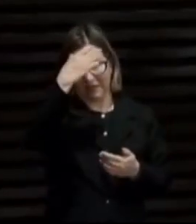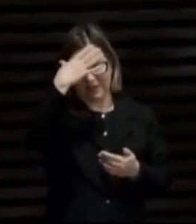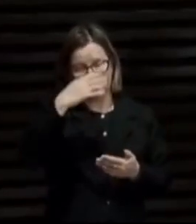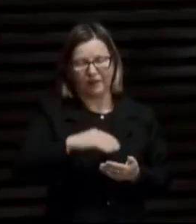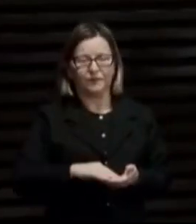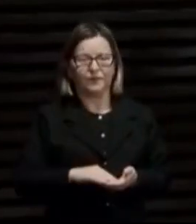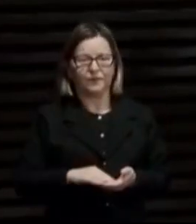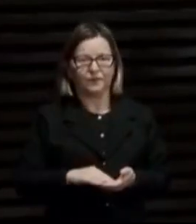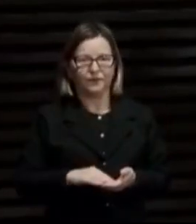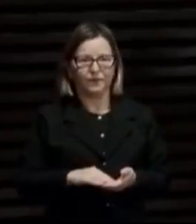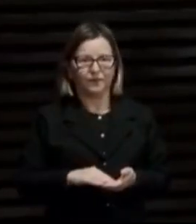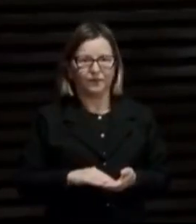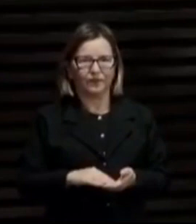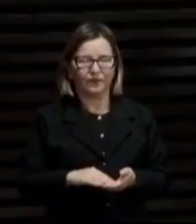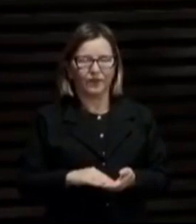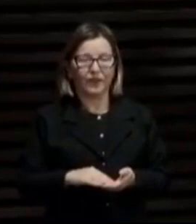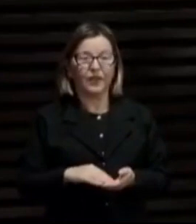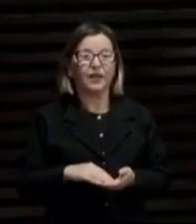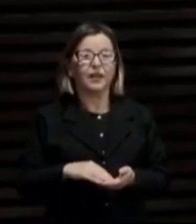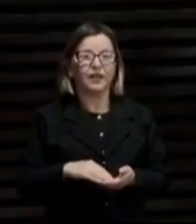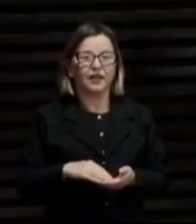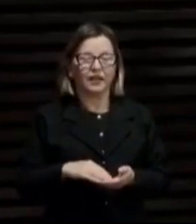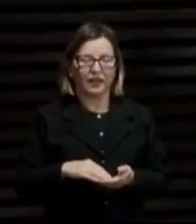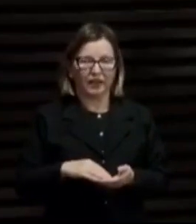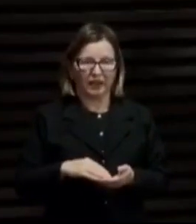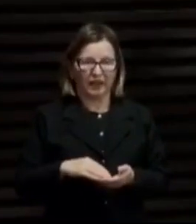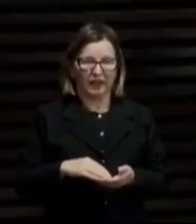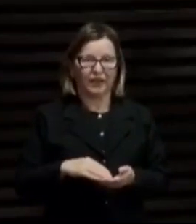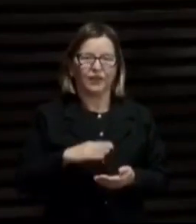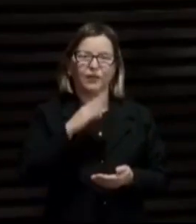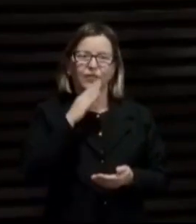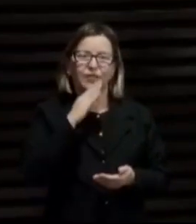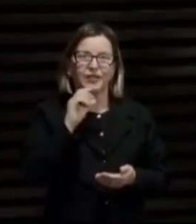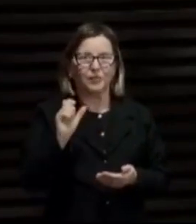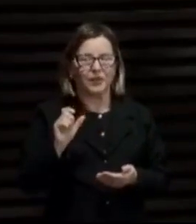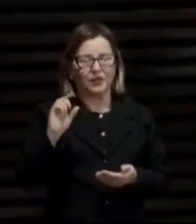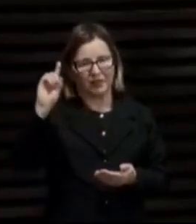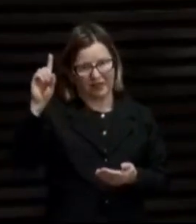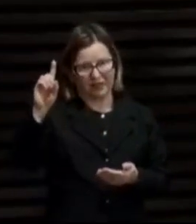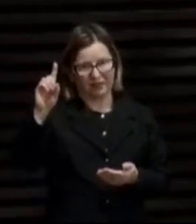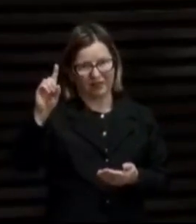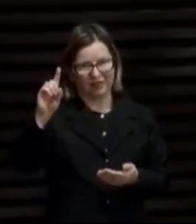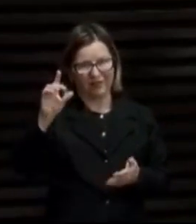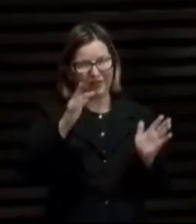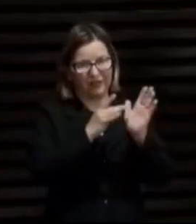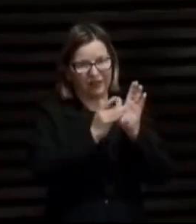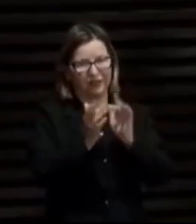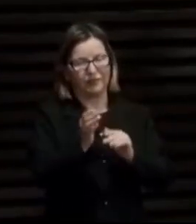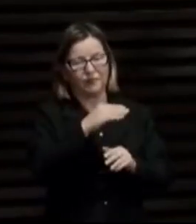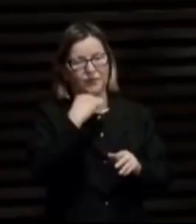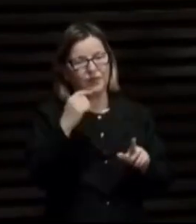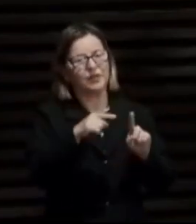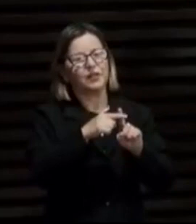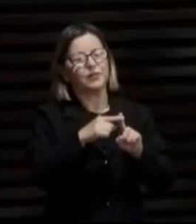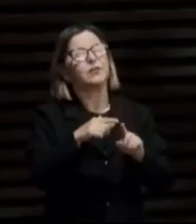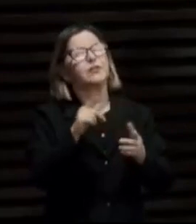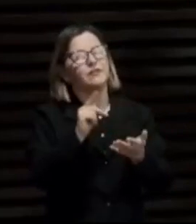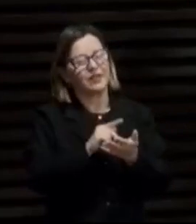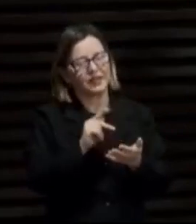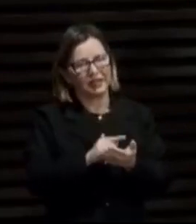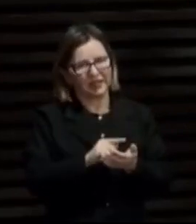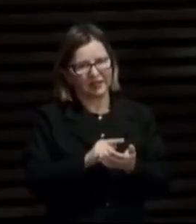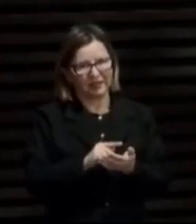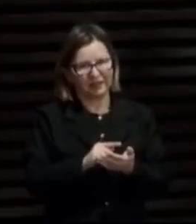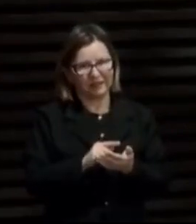Jesus histórico. Jesus morreu na cruz e é verdade. Agora que eu fui incluído com Ele, nele,